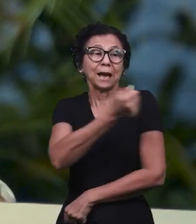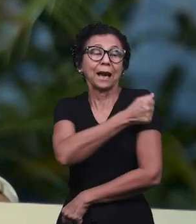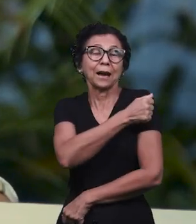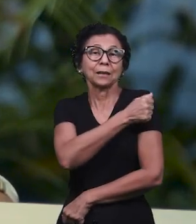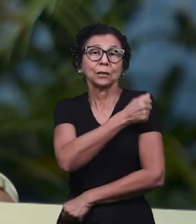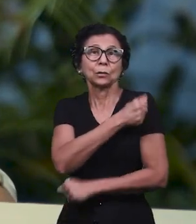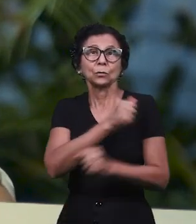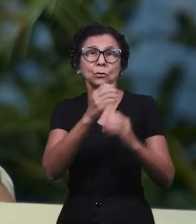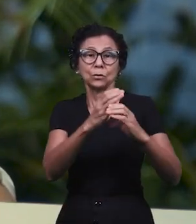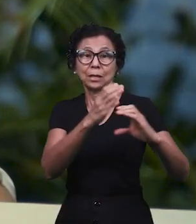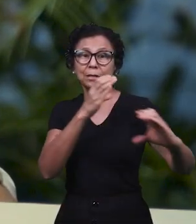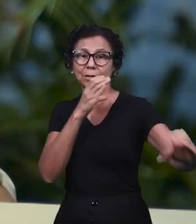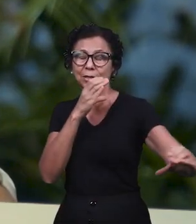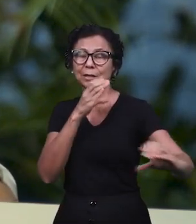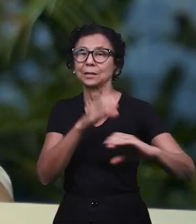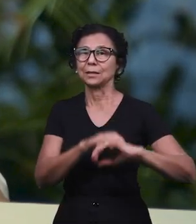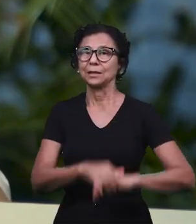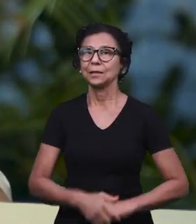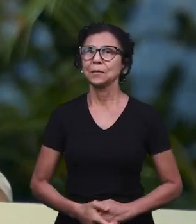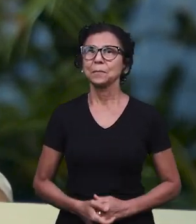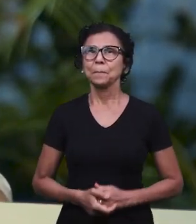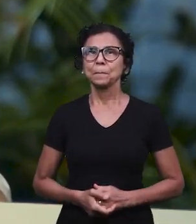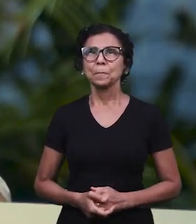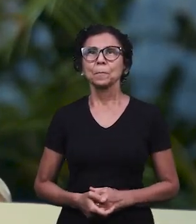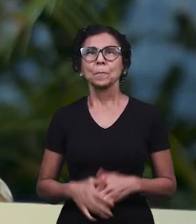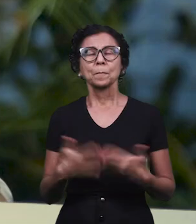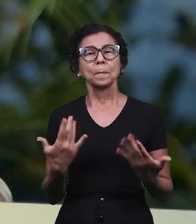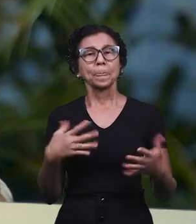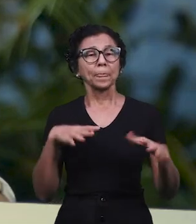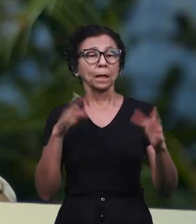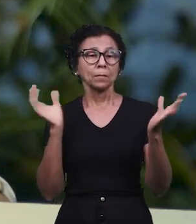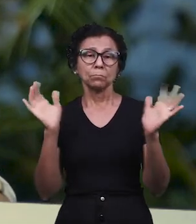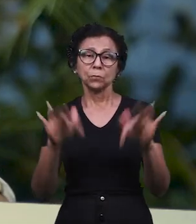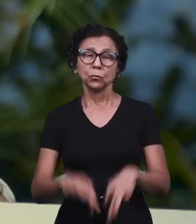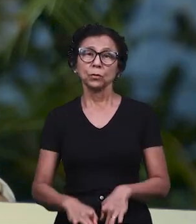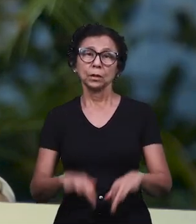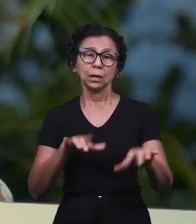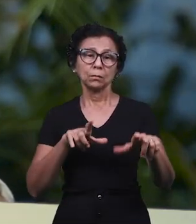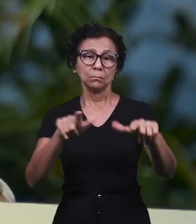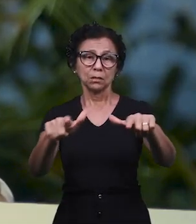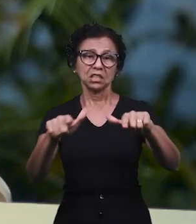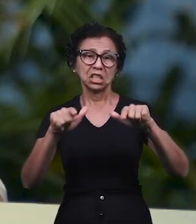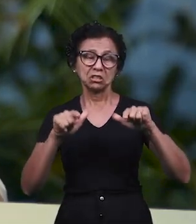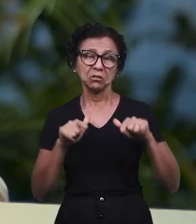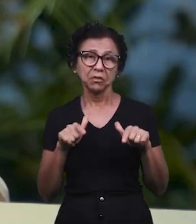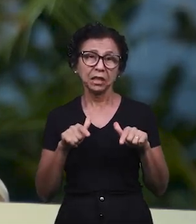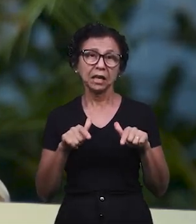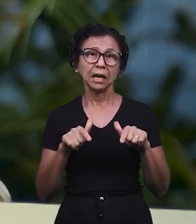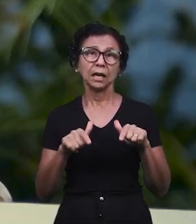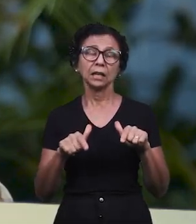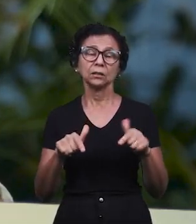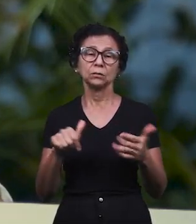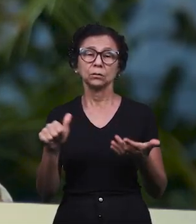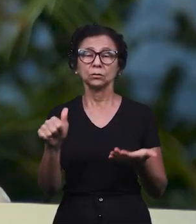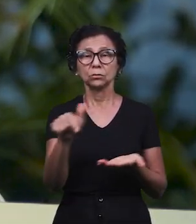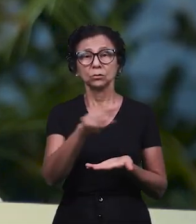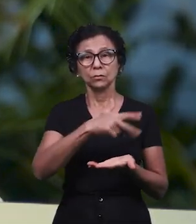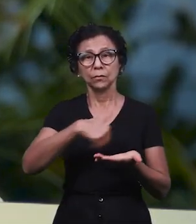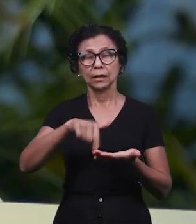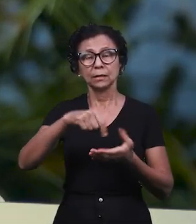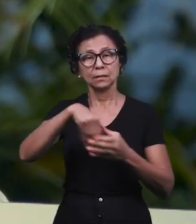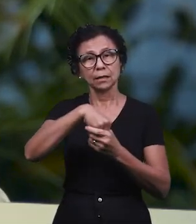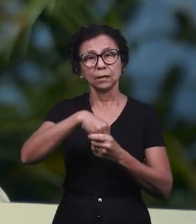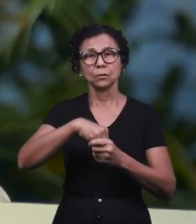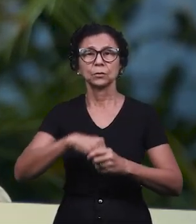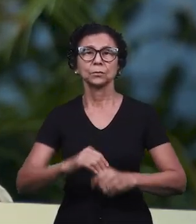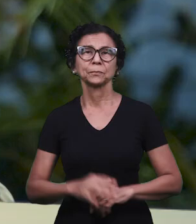aí como um grande benefício, e no final eu ganhei um diploma de engenheiro mecânico e de armamento do Instituto Militar de Engenharia. Então